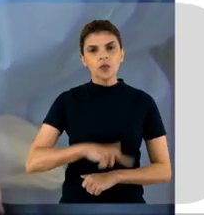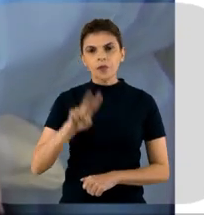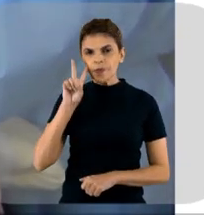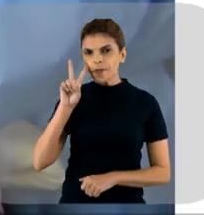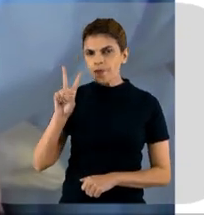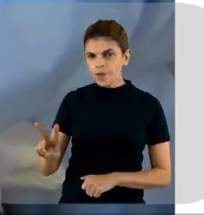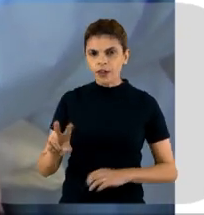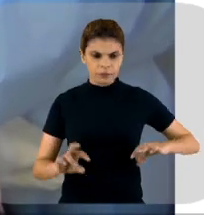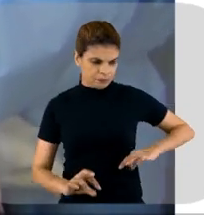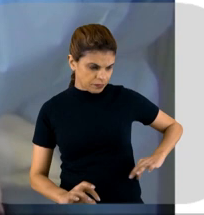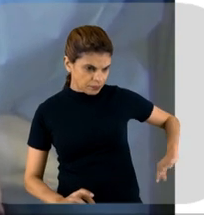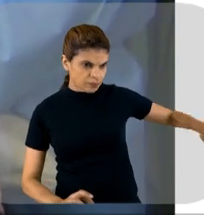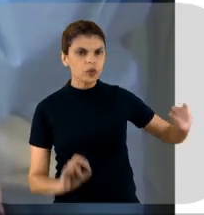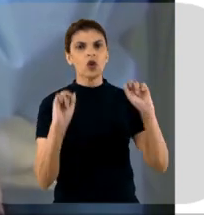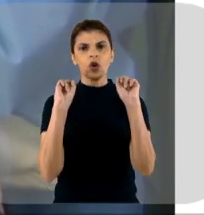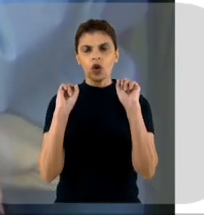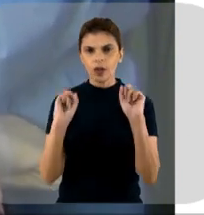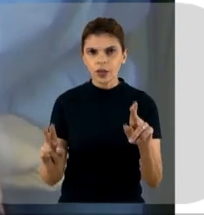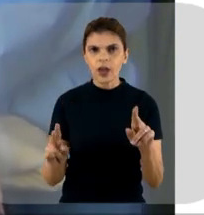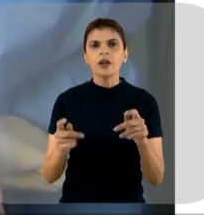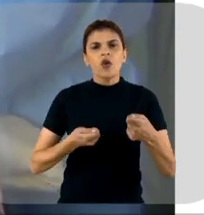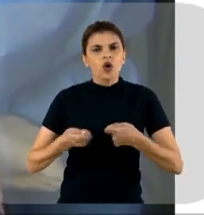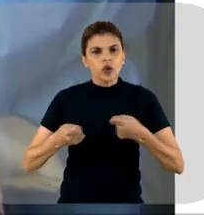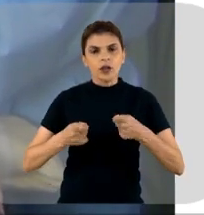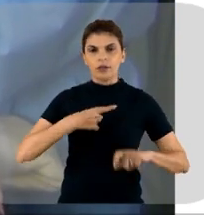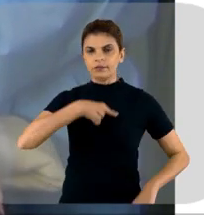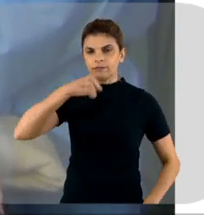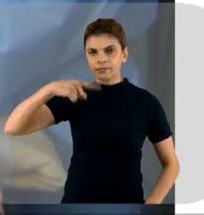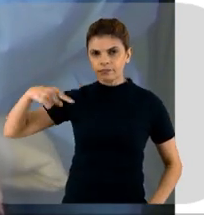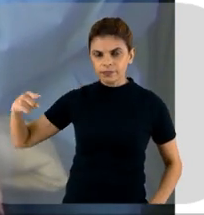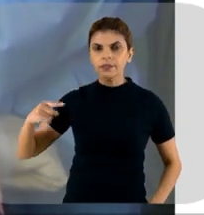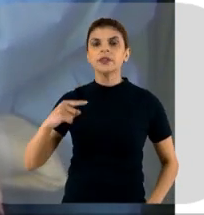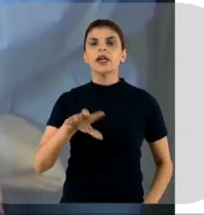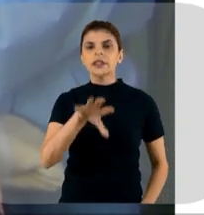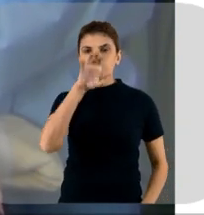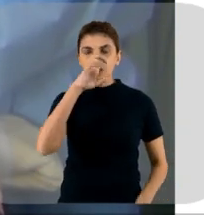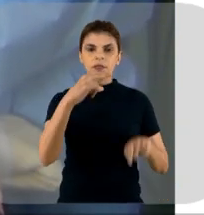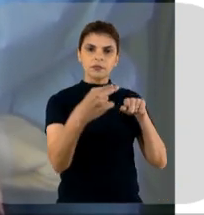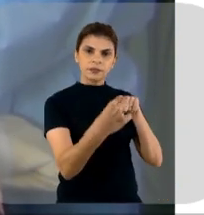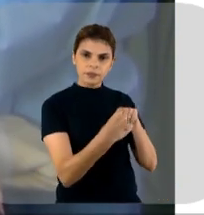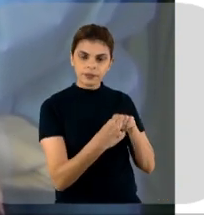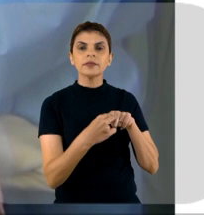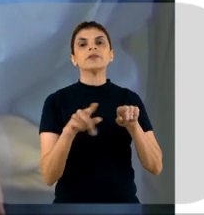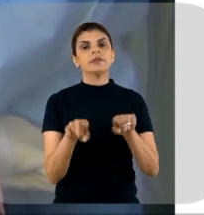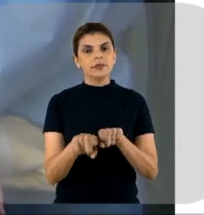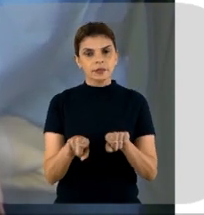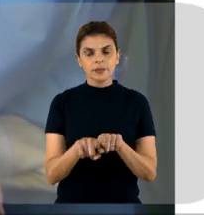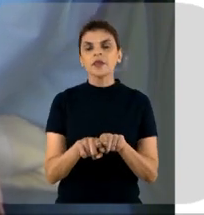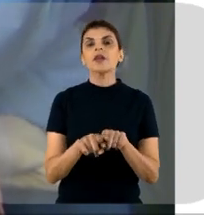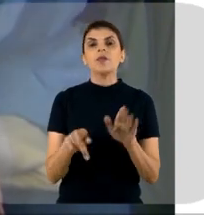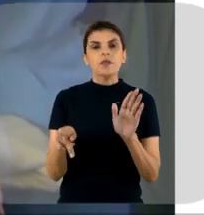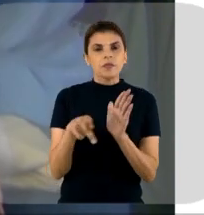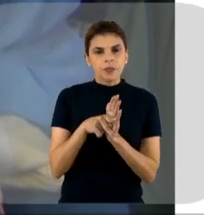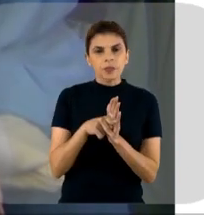Nesse momento, iremos novamente checar linhas catéteres via aérea artificial, monitorizar o paciente. Agora,